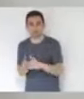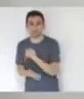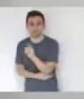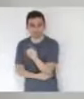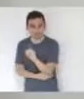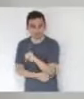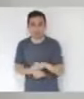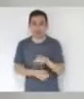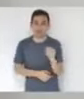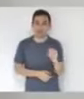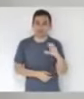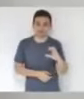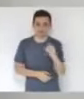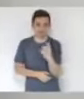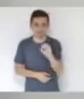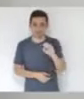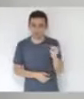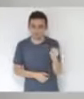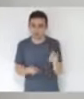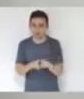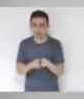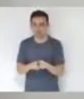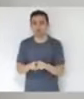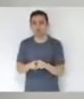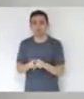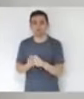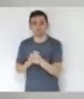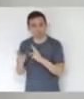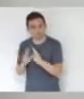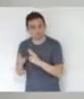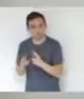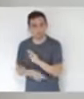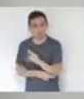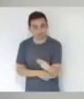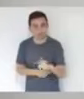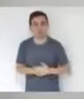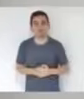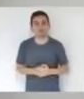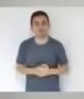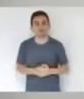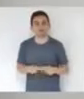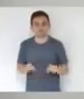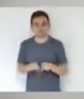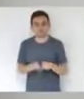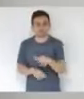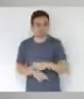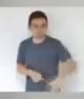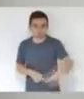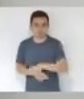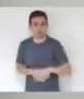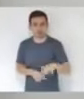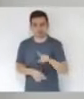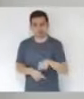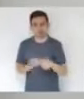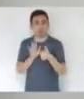a SC-108, que é a Via Expressa em Blumenau, tem que concluir. Ele poderia sim ter inserido, mas seria demagogia da parte